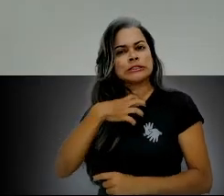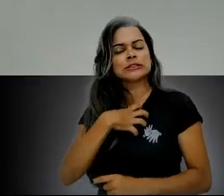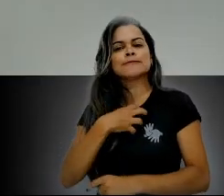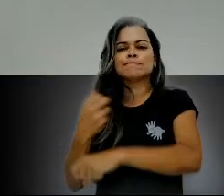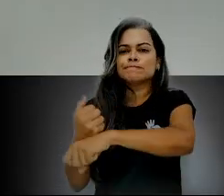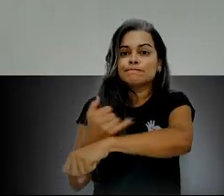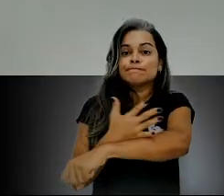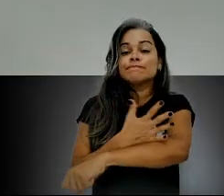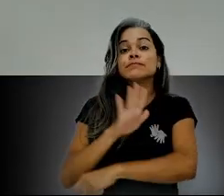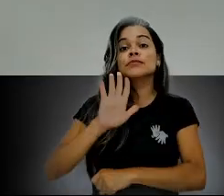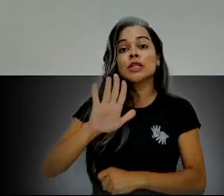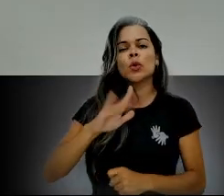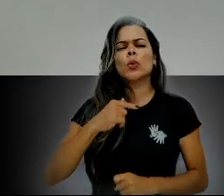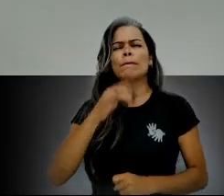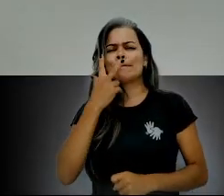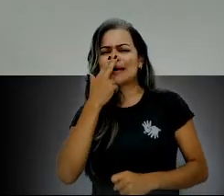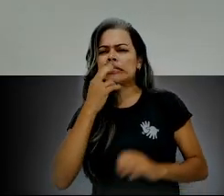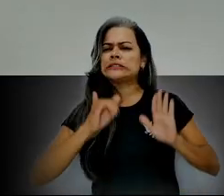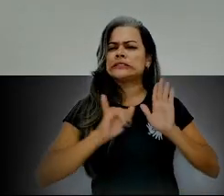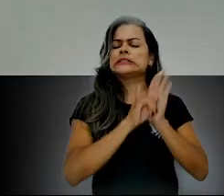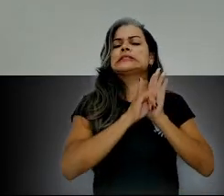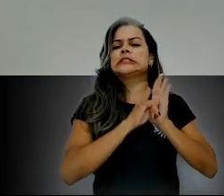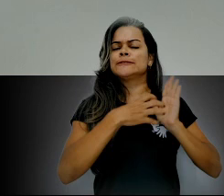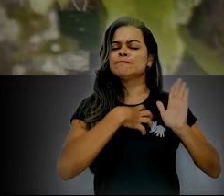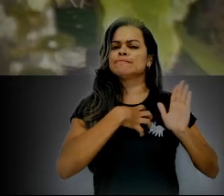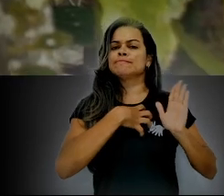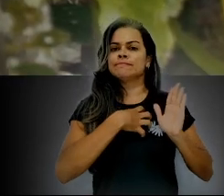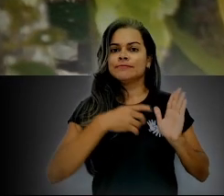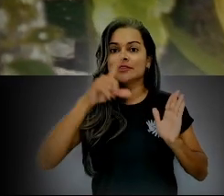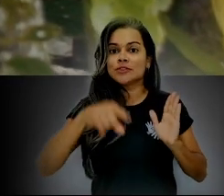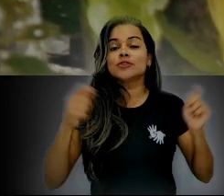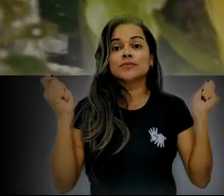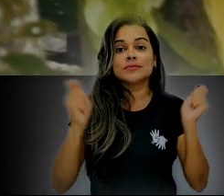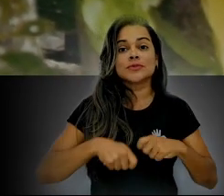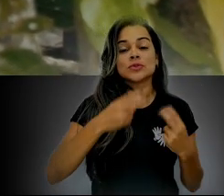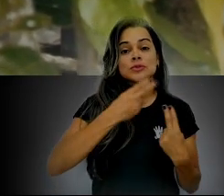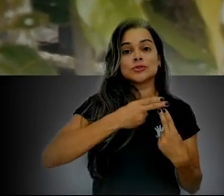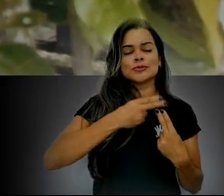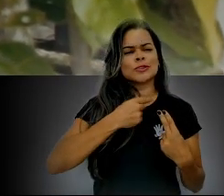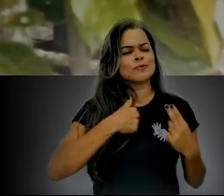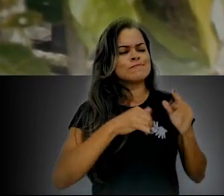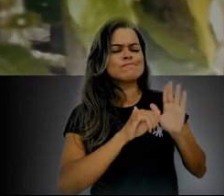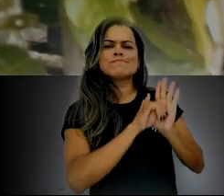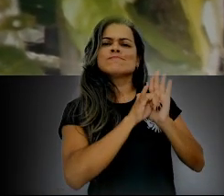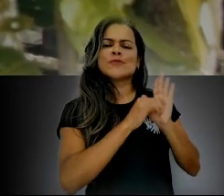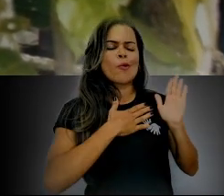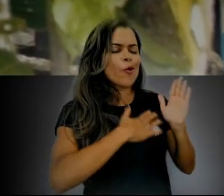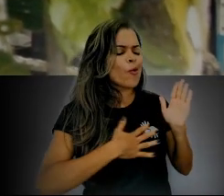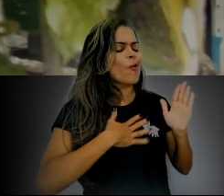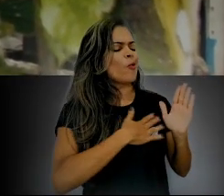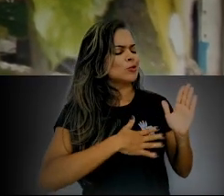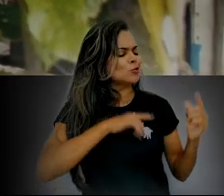mais fortes foi com relação à questão do identificar se eu não ia efetivo a possibilidade de